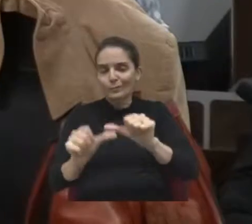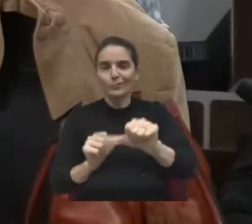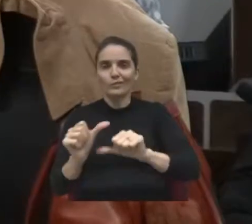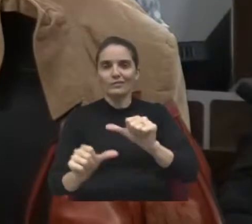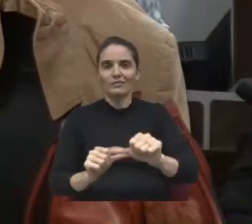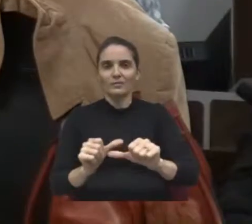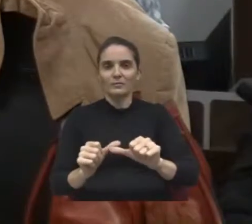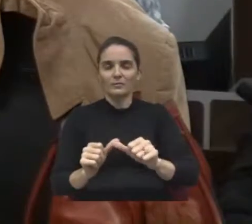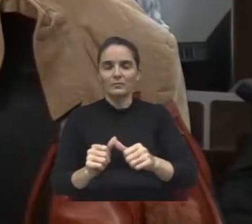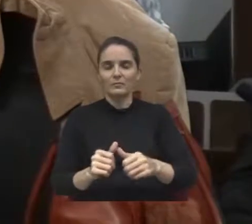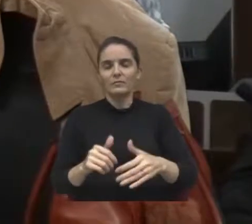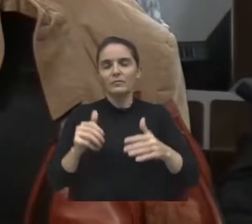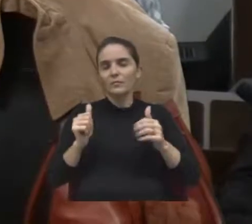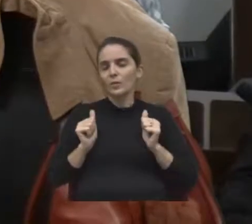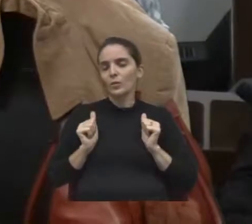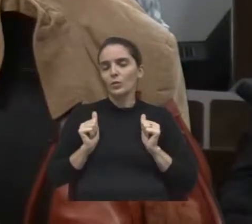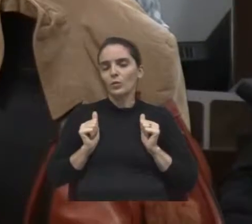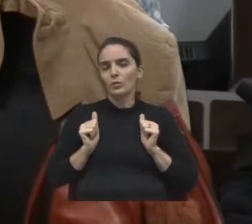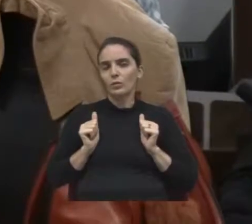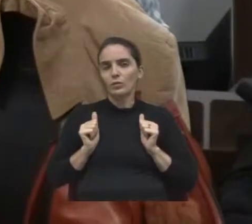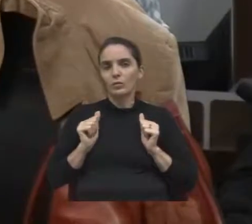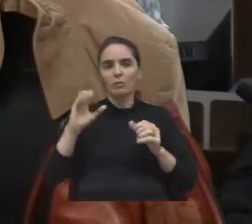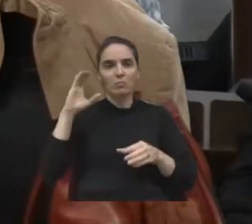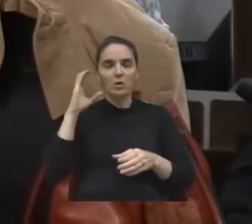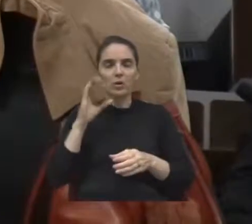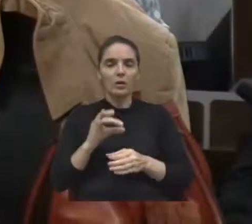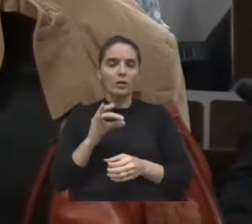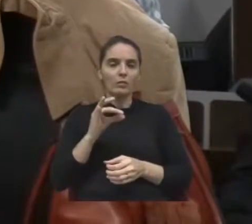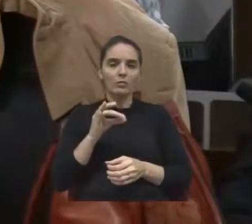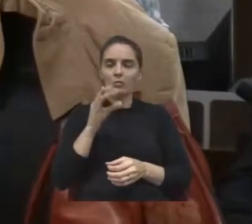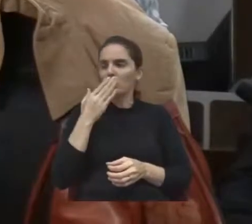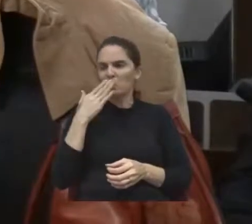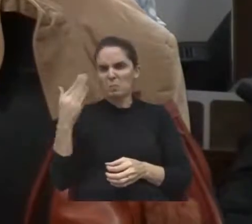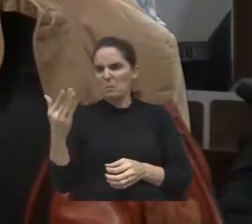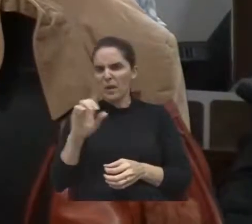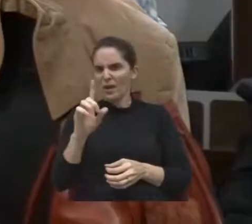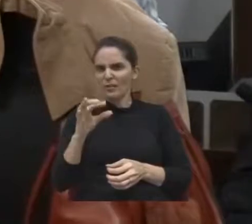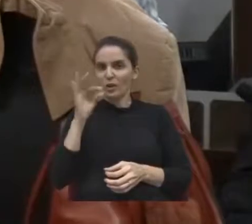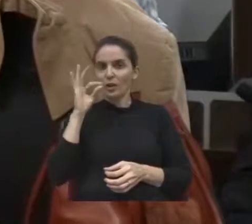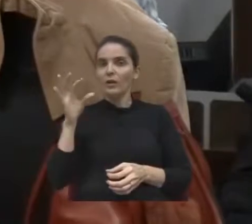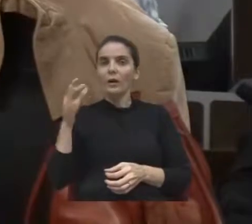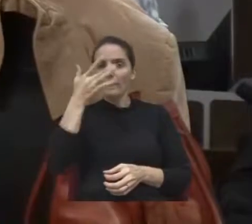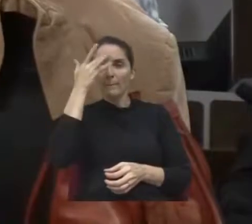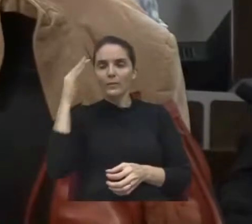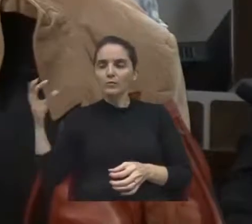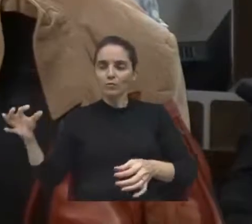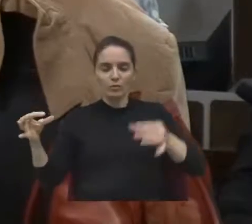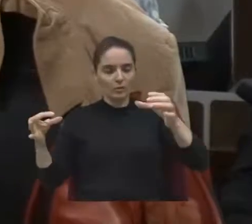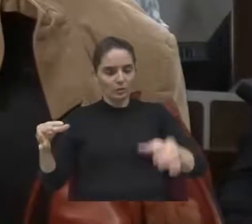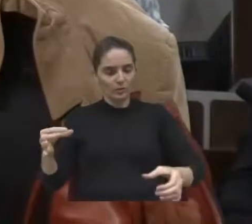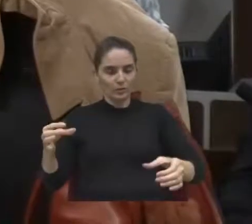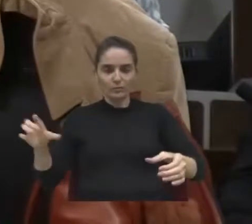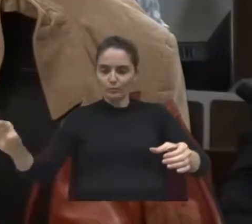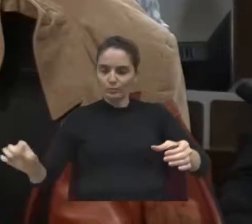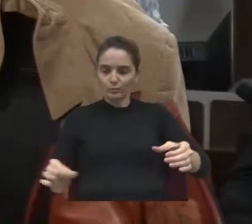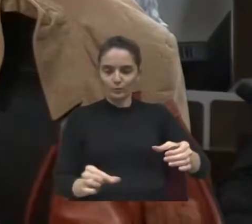você tomar um refrigerante, você nem pede um canudo, né? E a pessoa já põe o refrigerante e já põe o canudo.